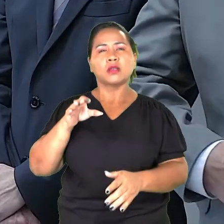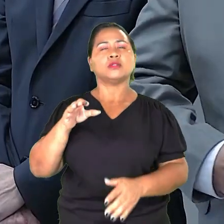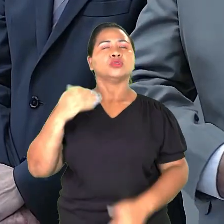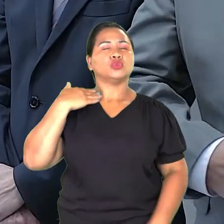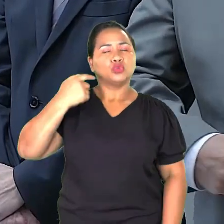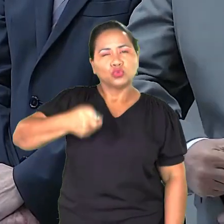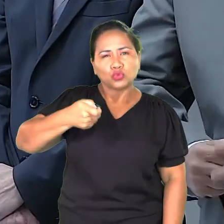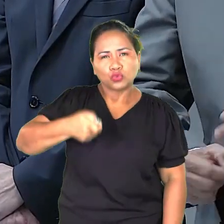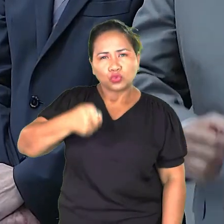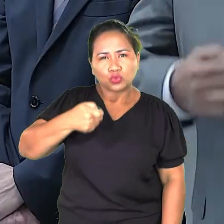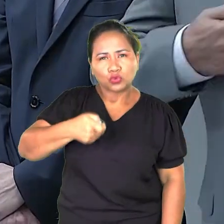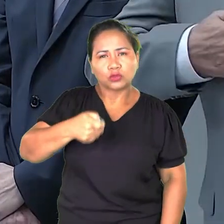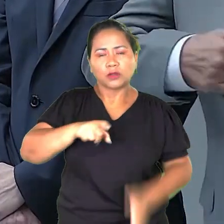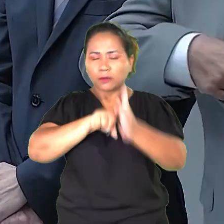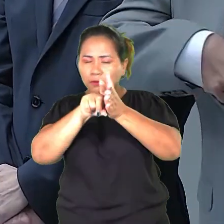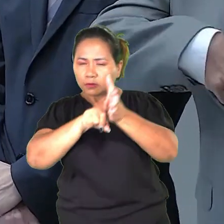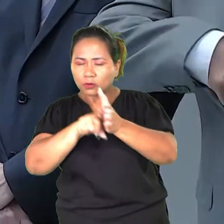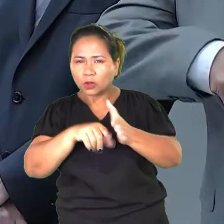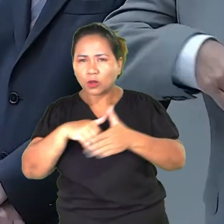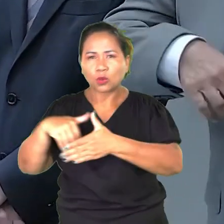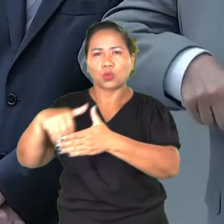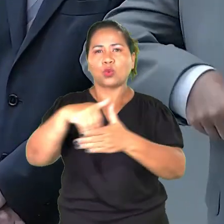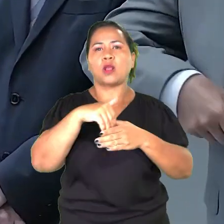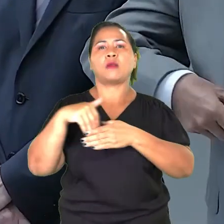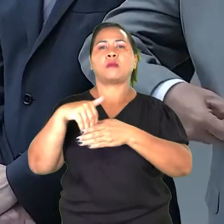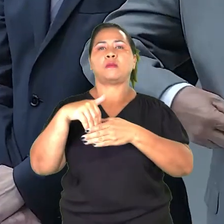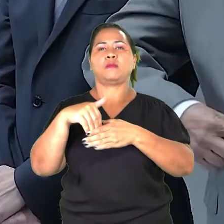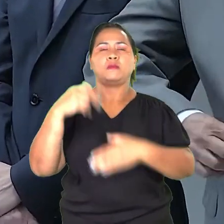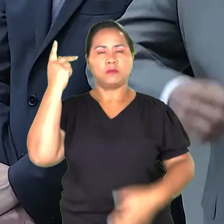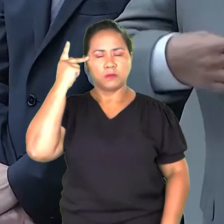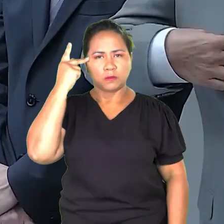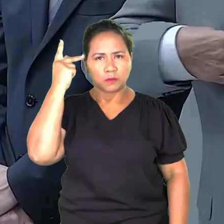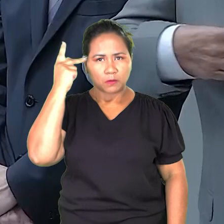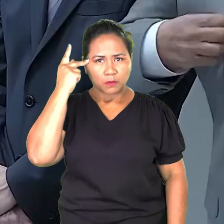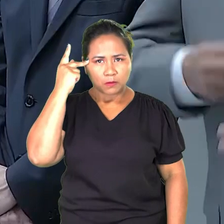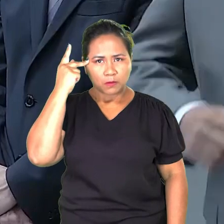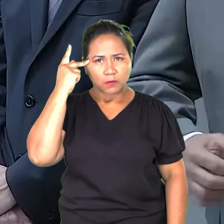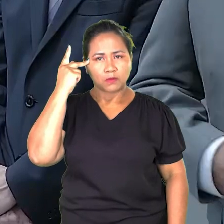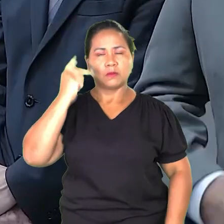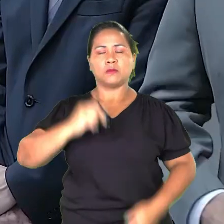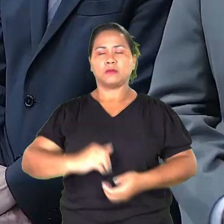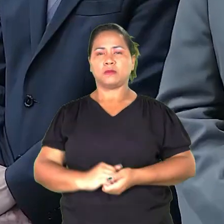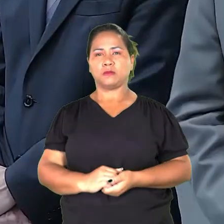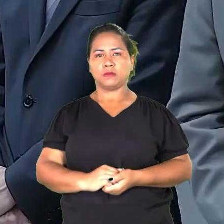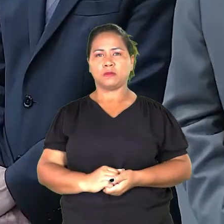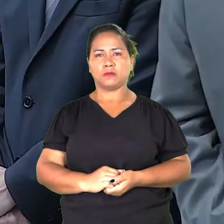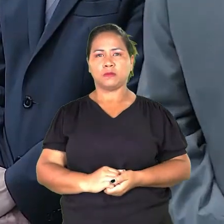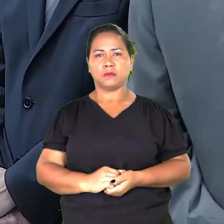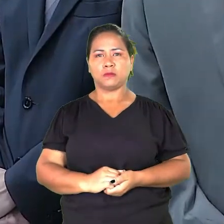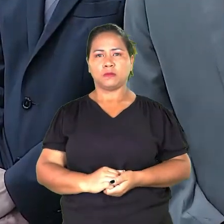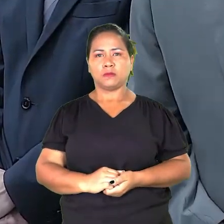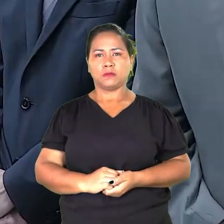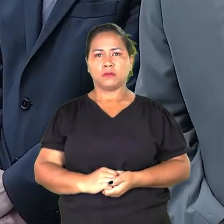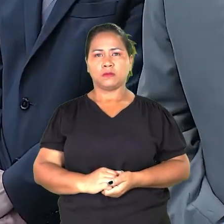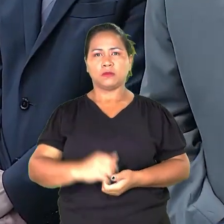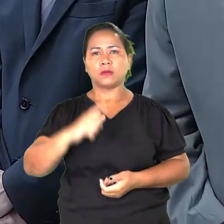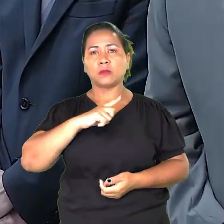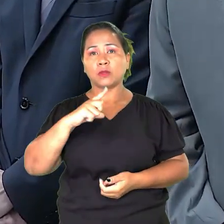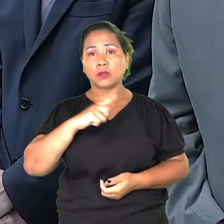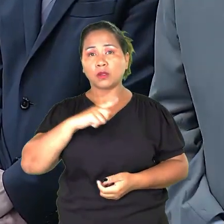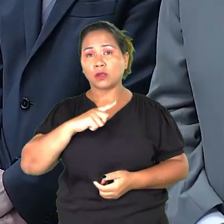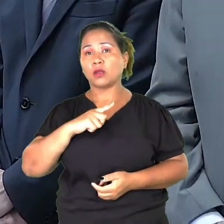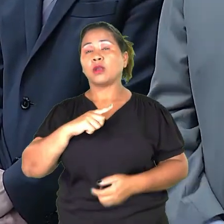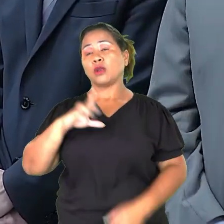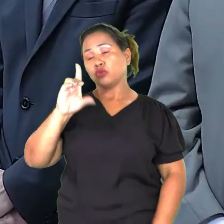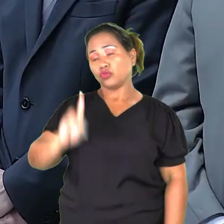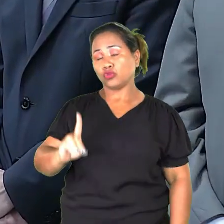da Corregedoria Regional Eleitoral de São Paulo, a doutora Fernanda Mendes Simões Colombini. Exerce o cargo